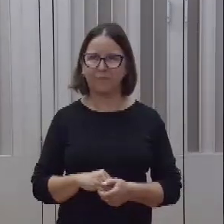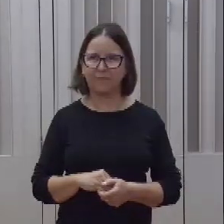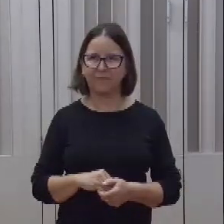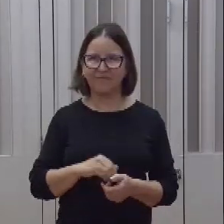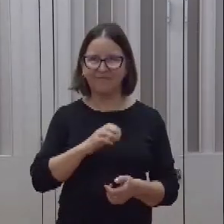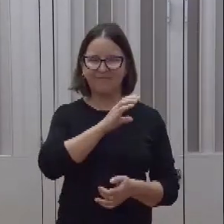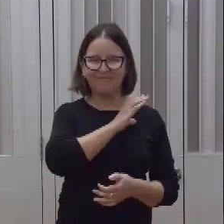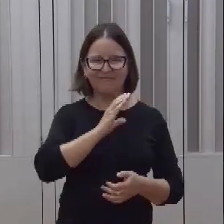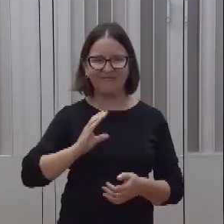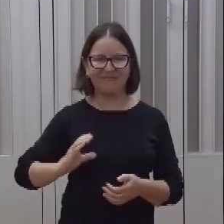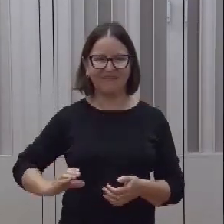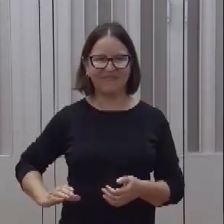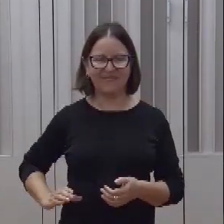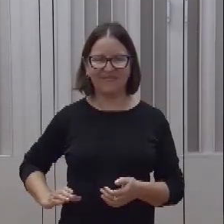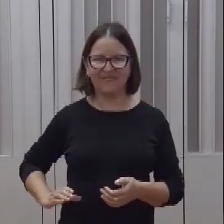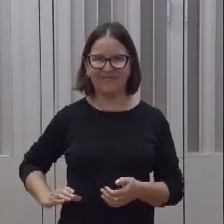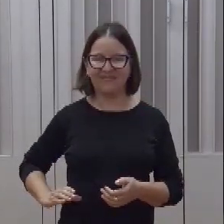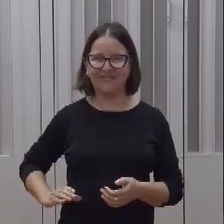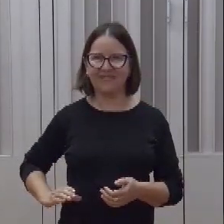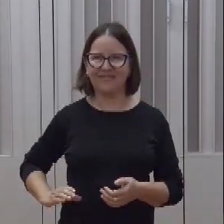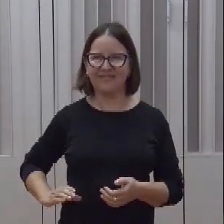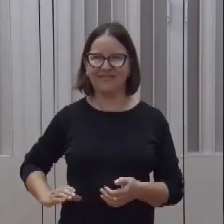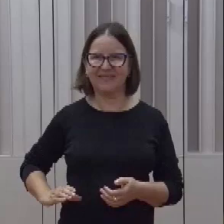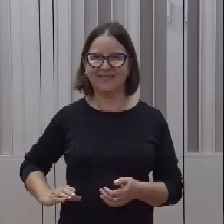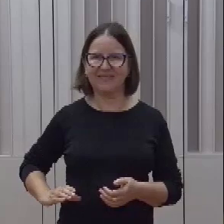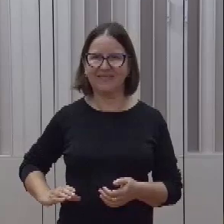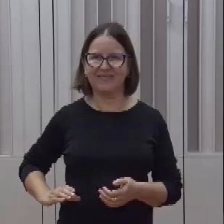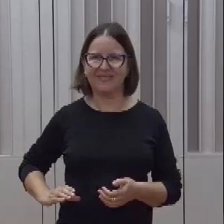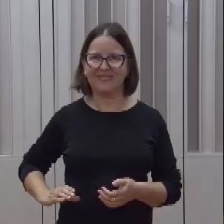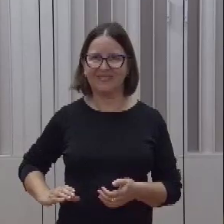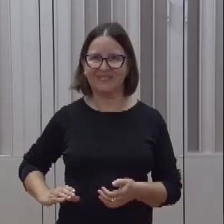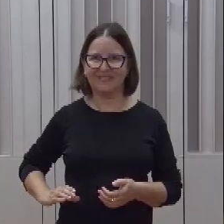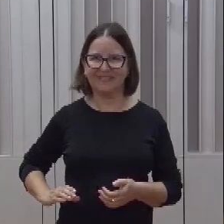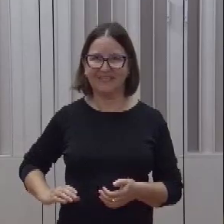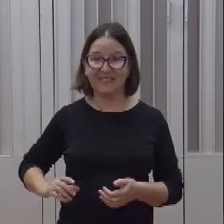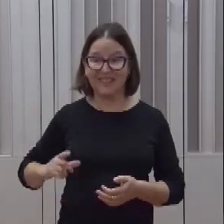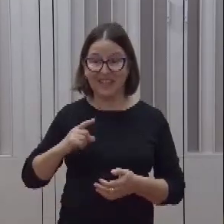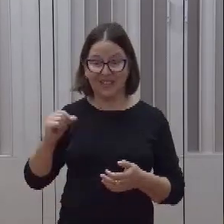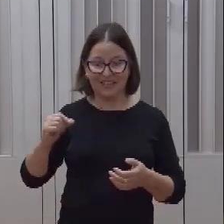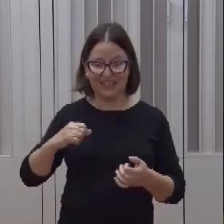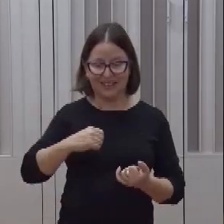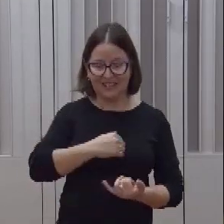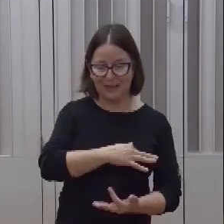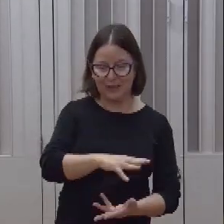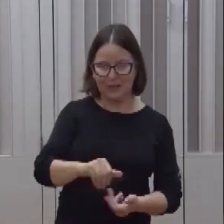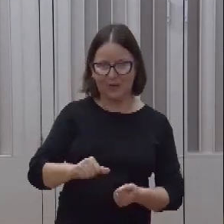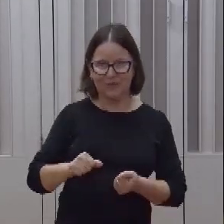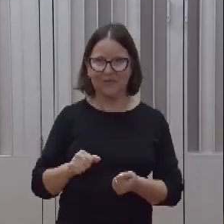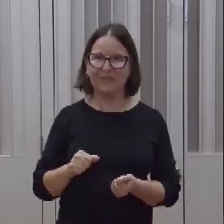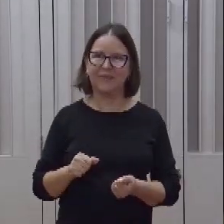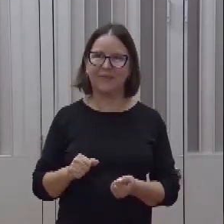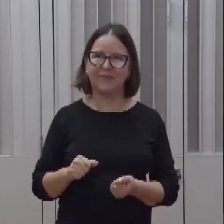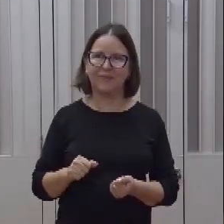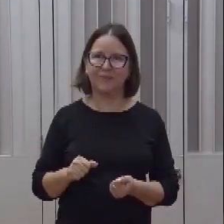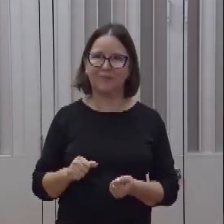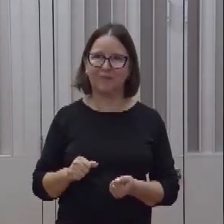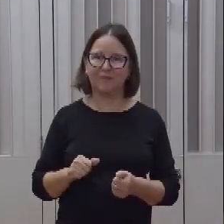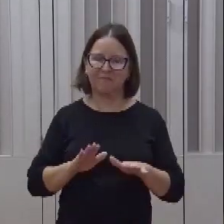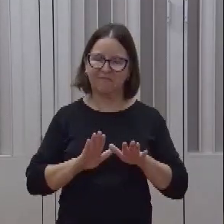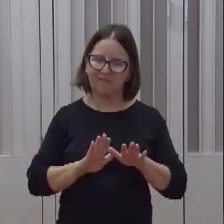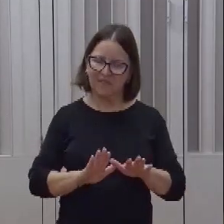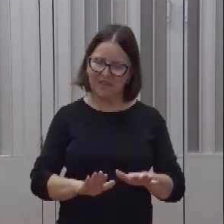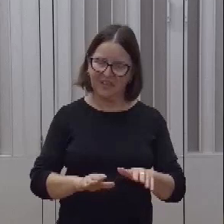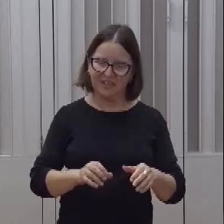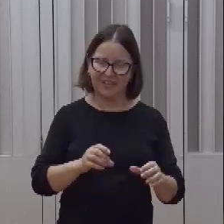Cristo, ele estava saindo da terra, deixando seus